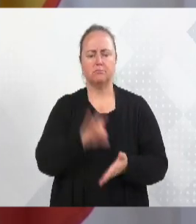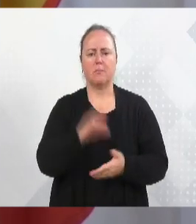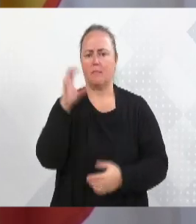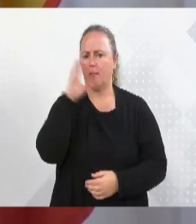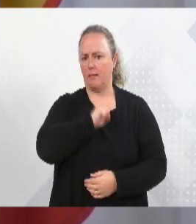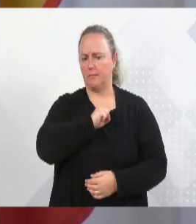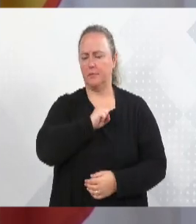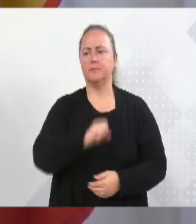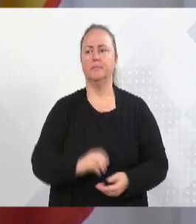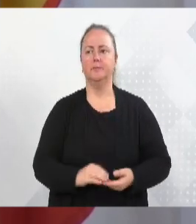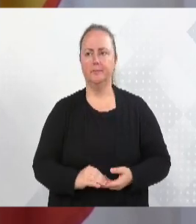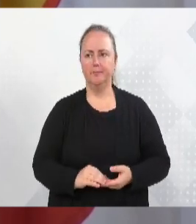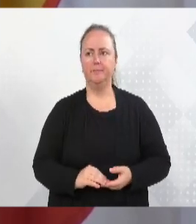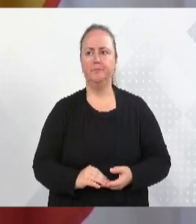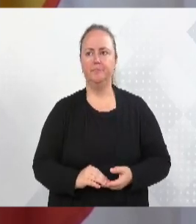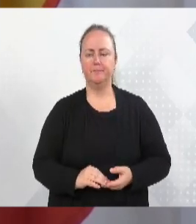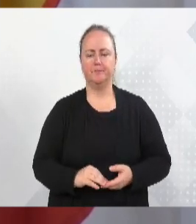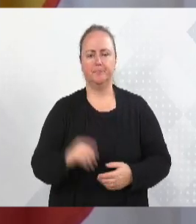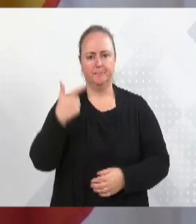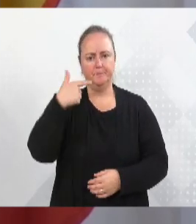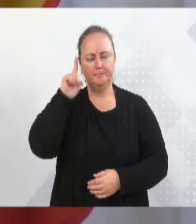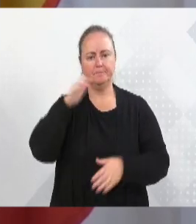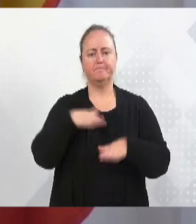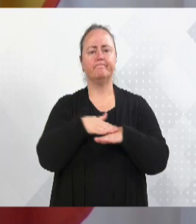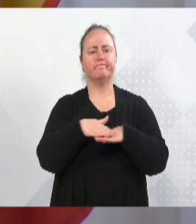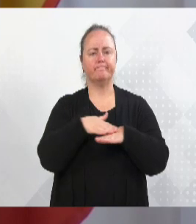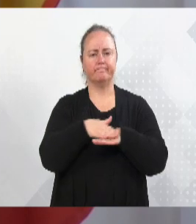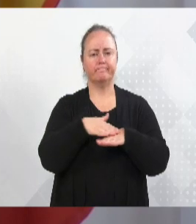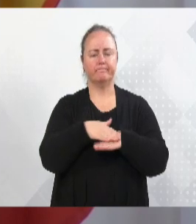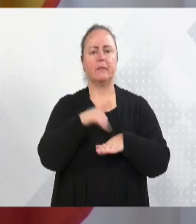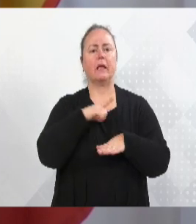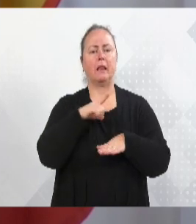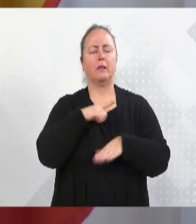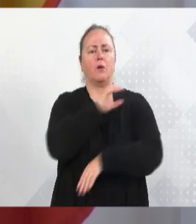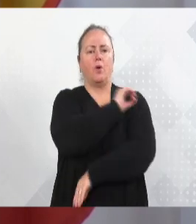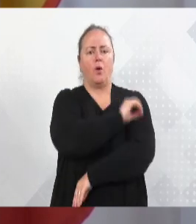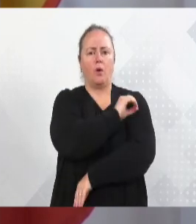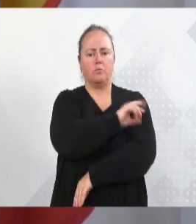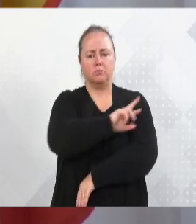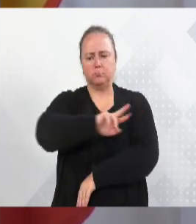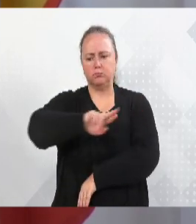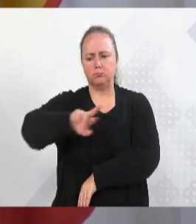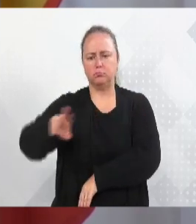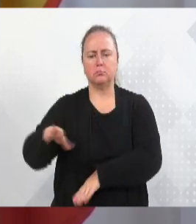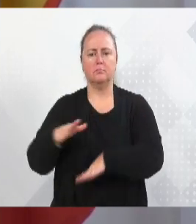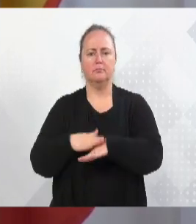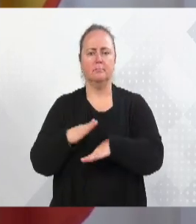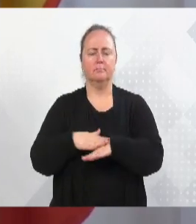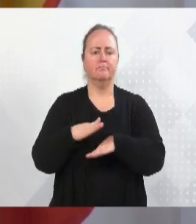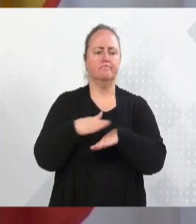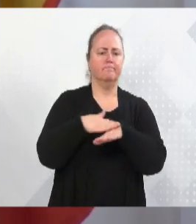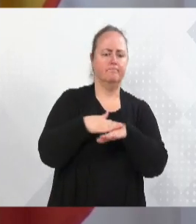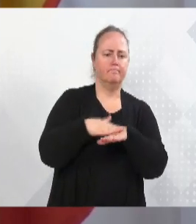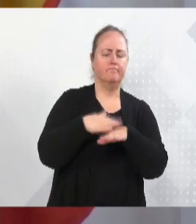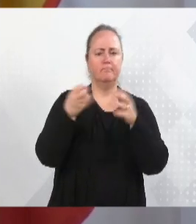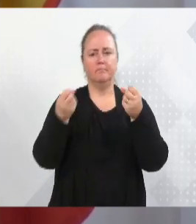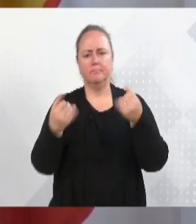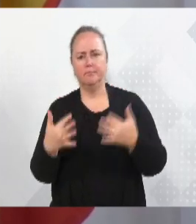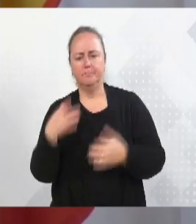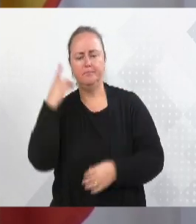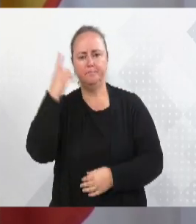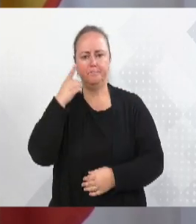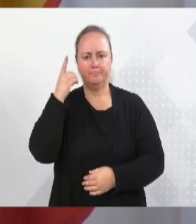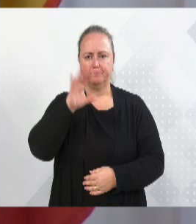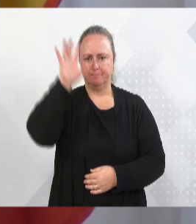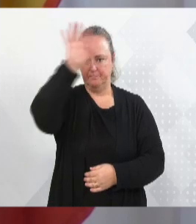andasse. A conversa lá ontem foi de várias oficinas, todos tiveram um momento para conversar, falar, deputados de outras regiões